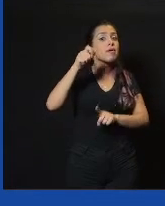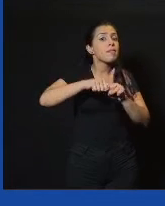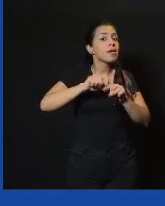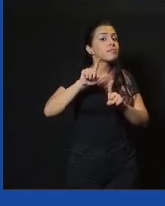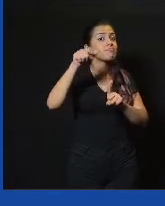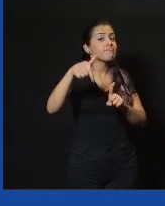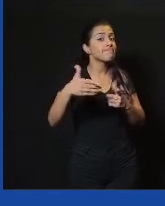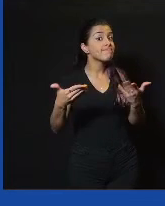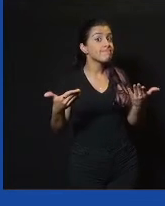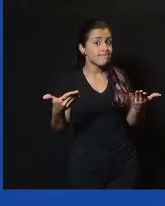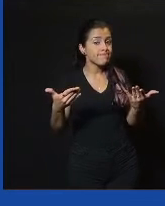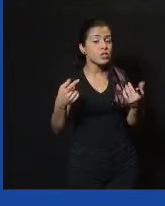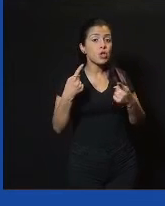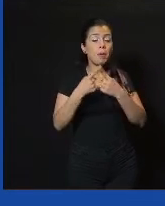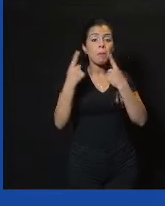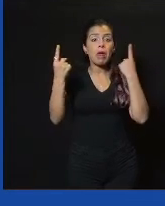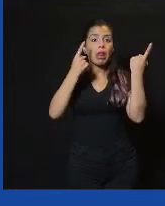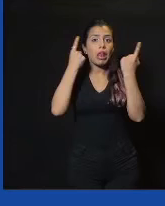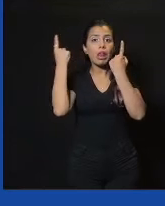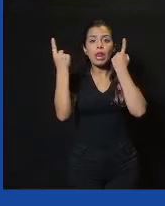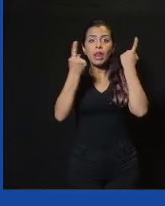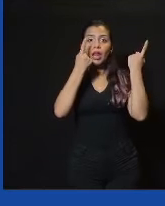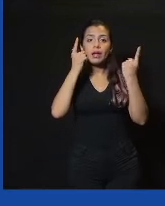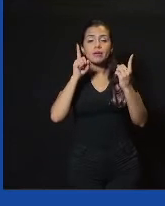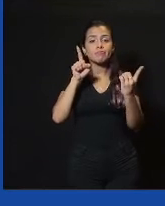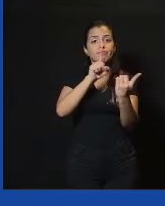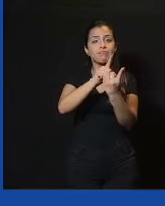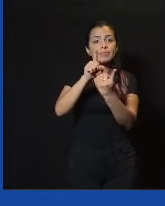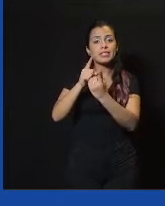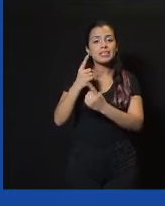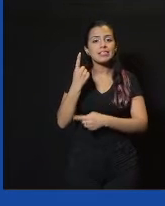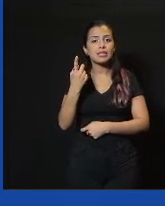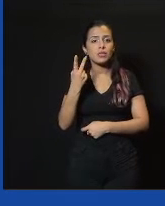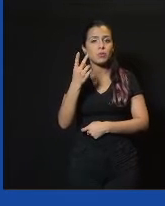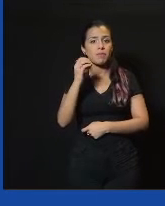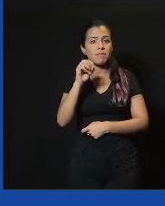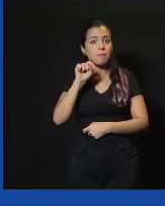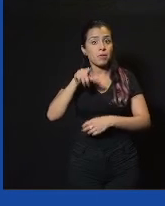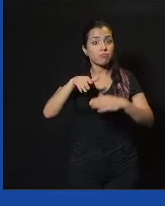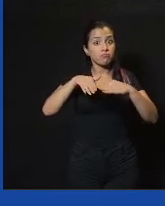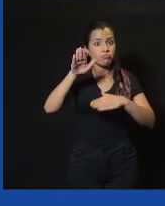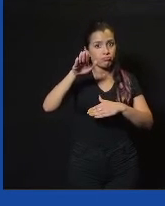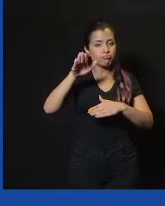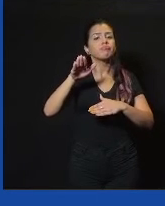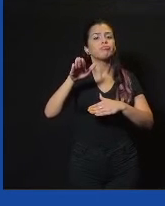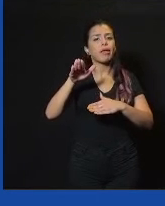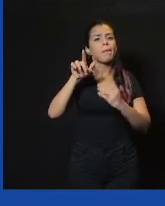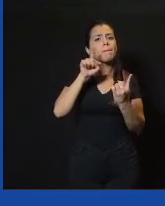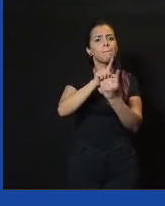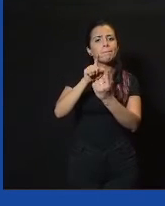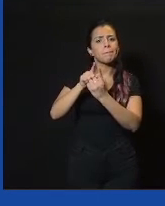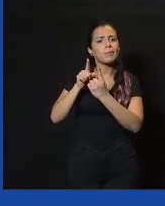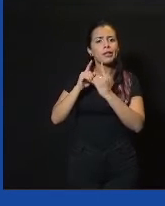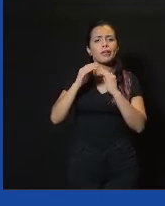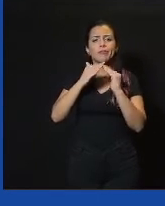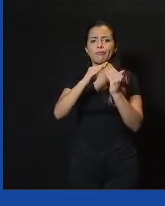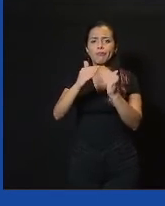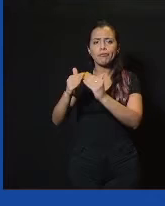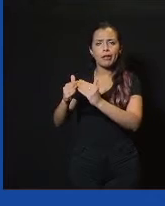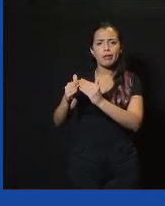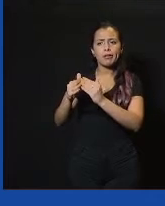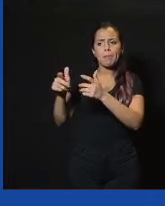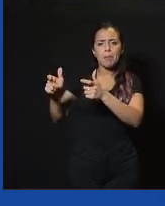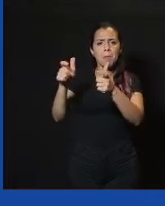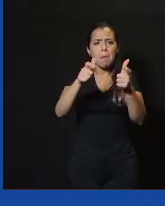falando de uma ambulância que atende 120 mil moradores, mas é Pinheiral, favela do Porto Seguro e